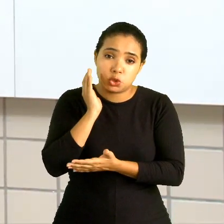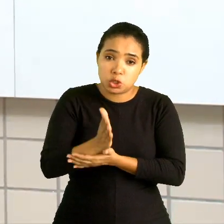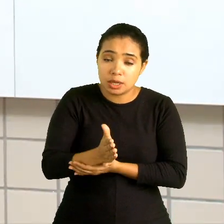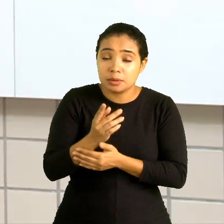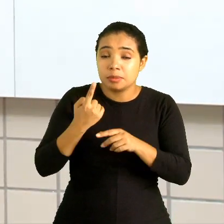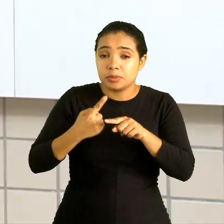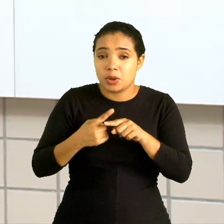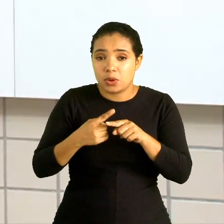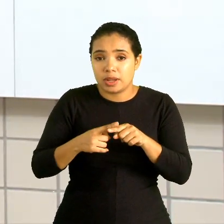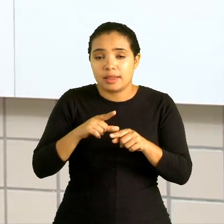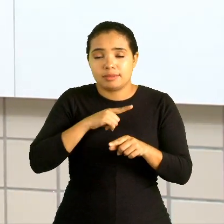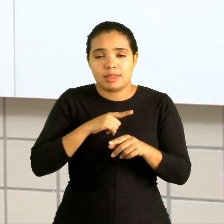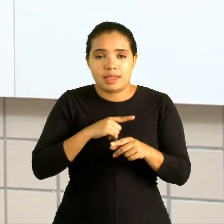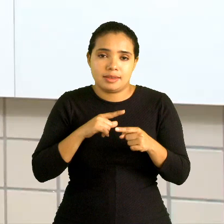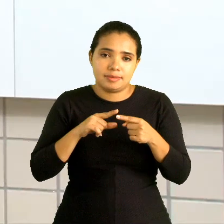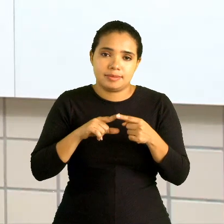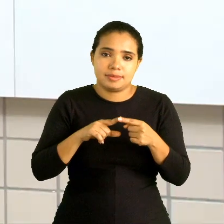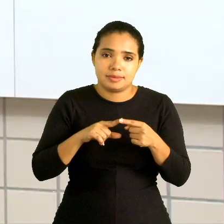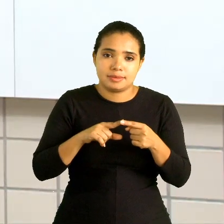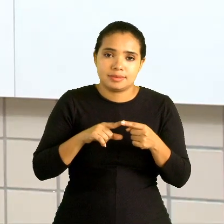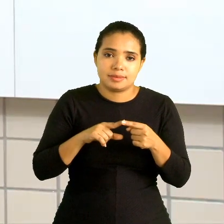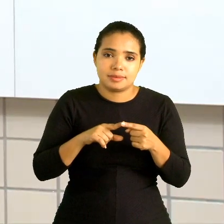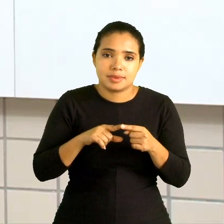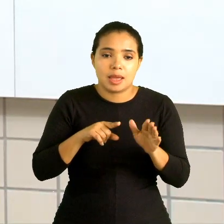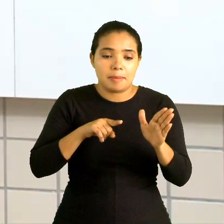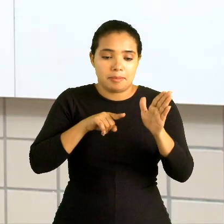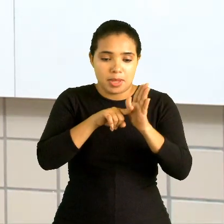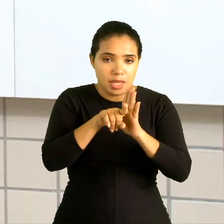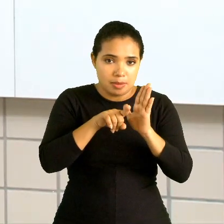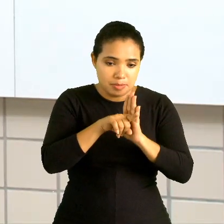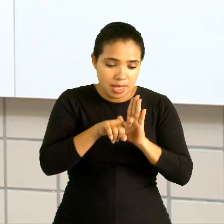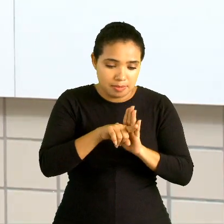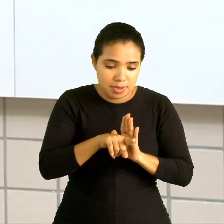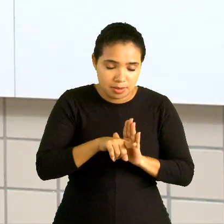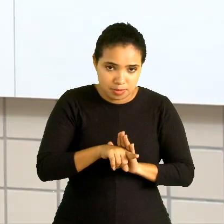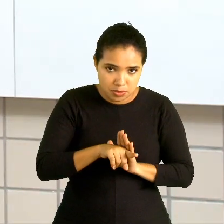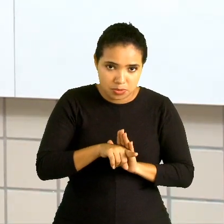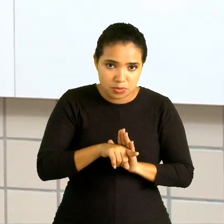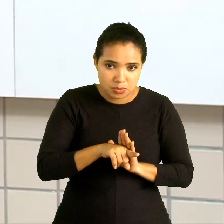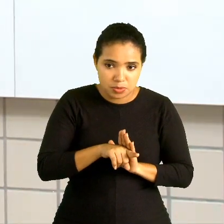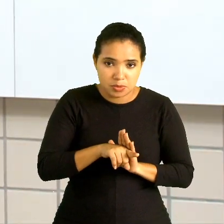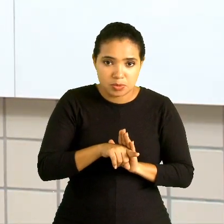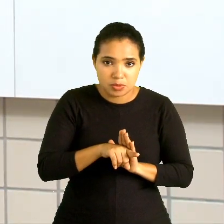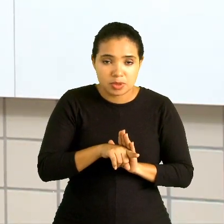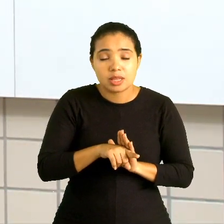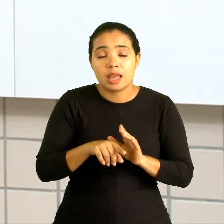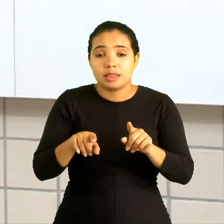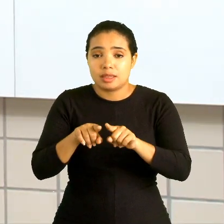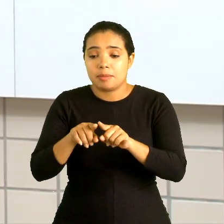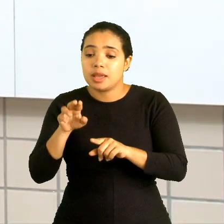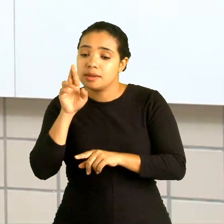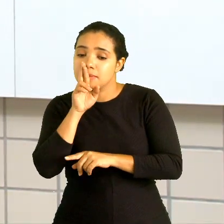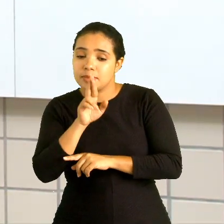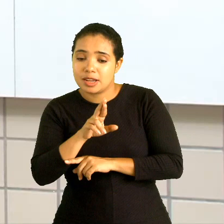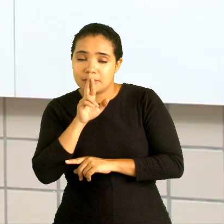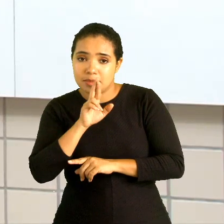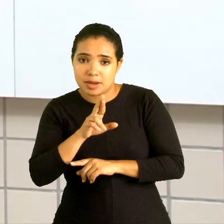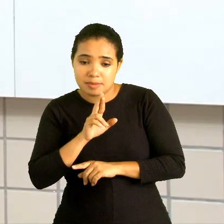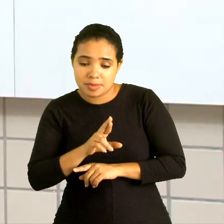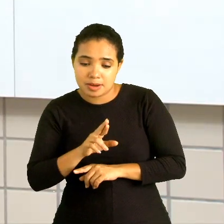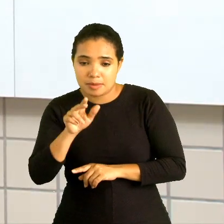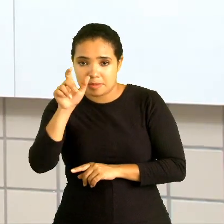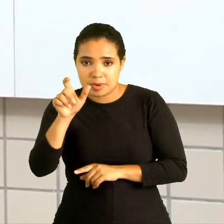quê? Porque vai ter as marcas do entrevistado, que são as suas respostas, e as marcas